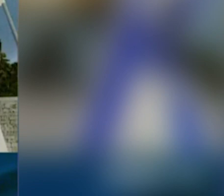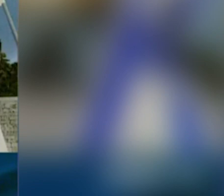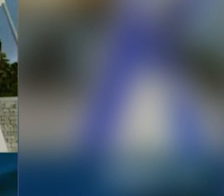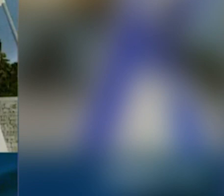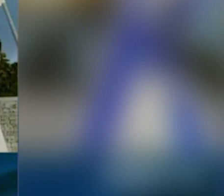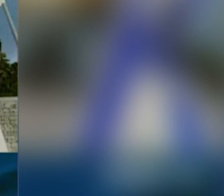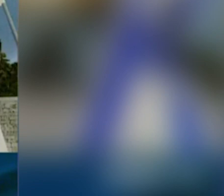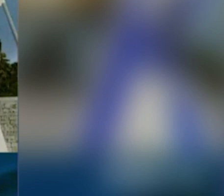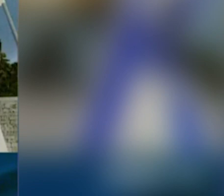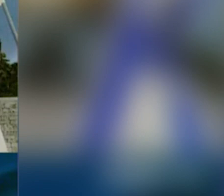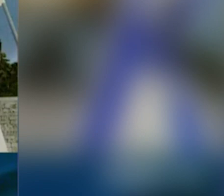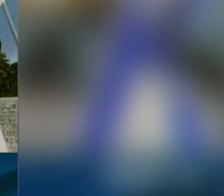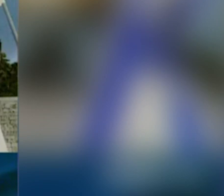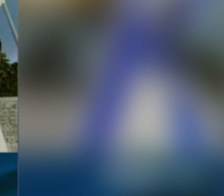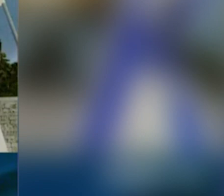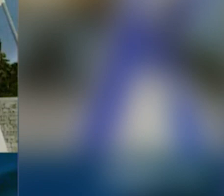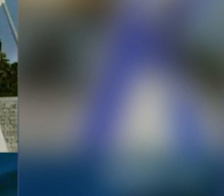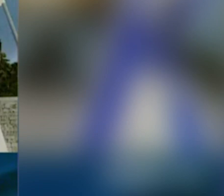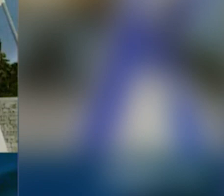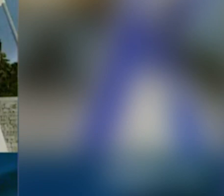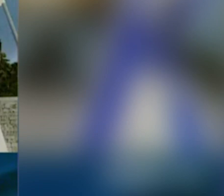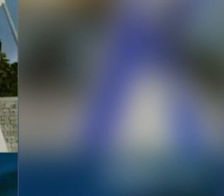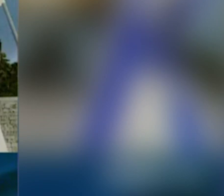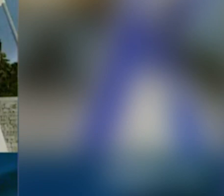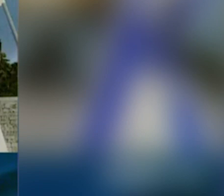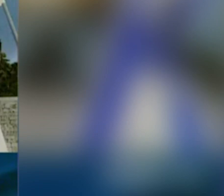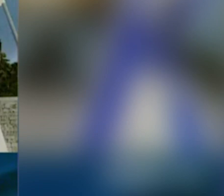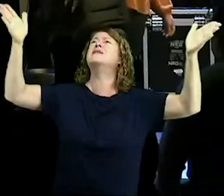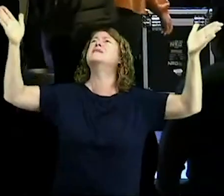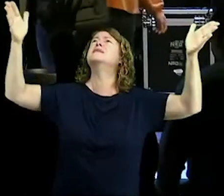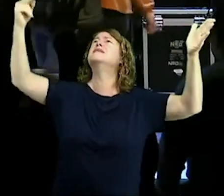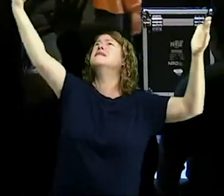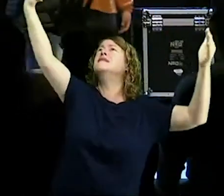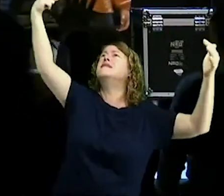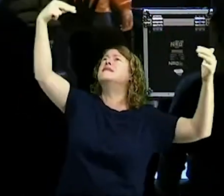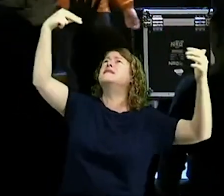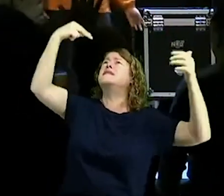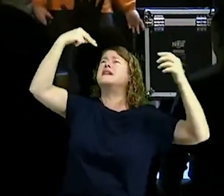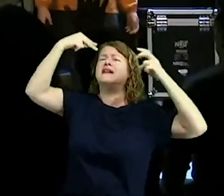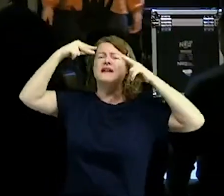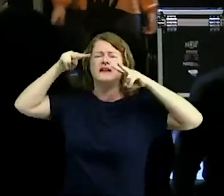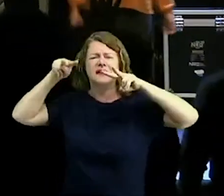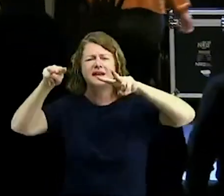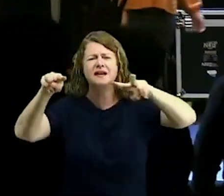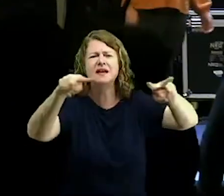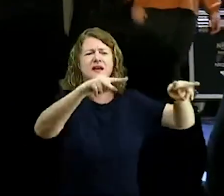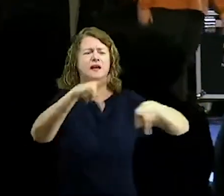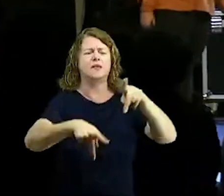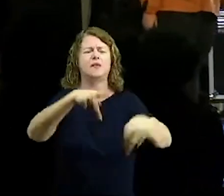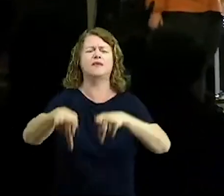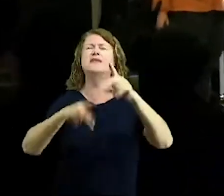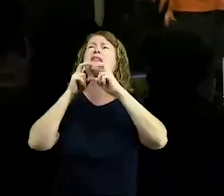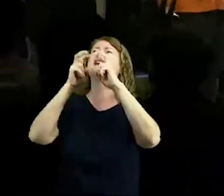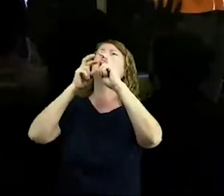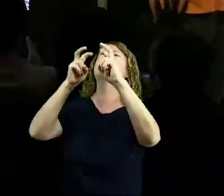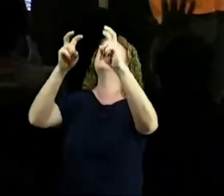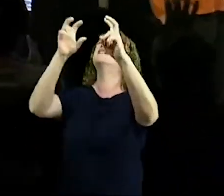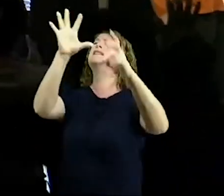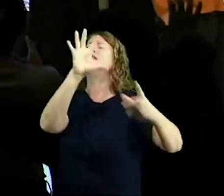Abre o teu céu, Deus, sobre um povo que te clama, sobre um povo que te